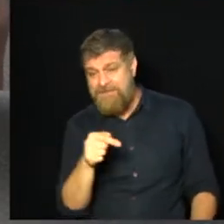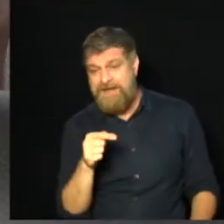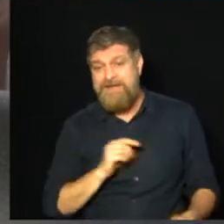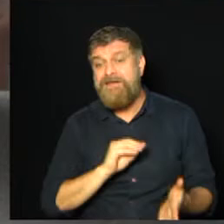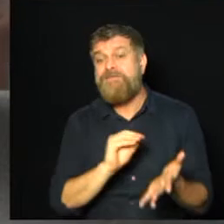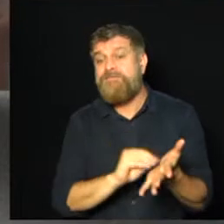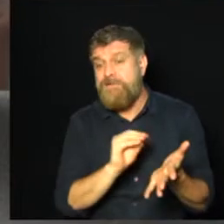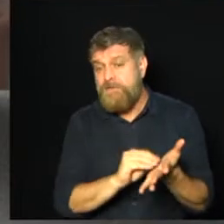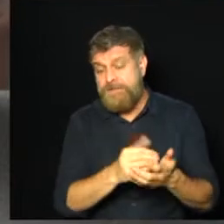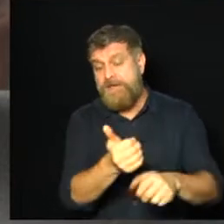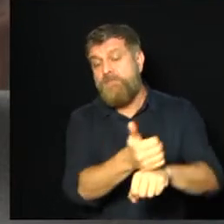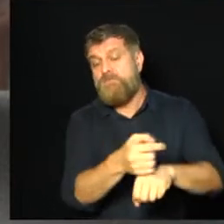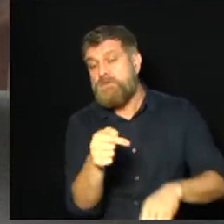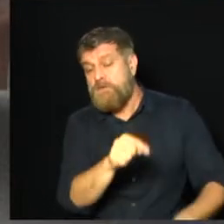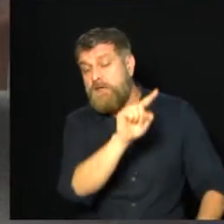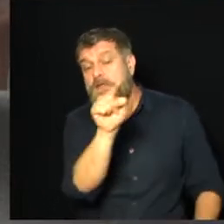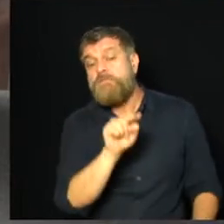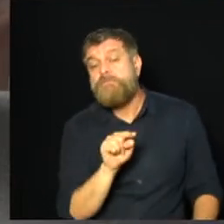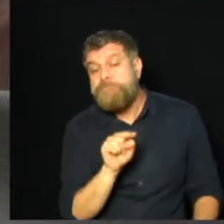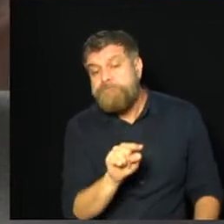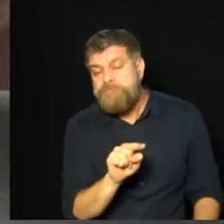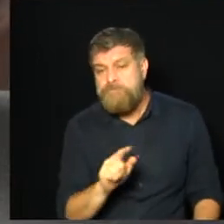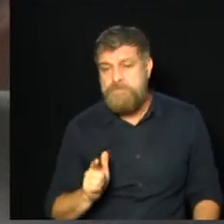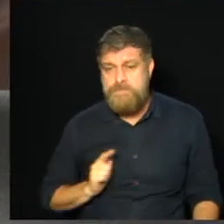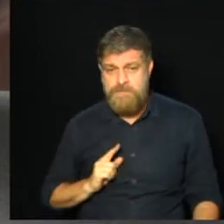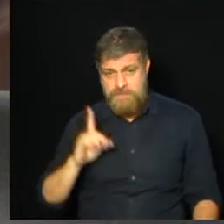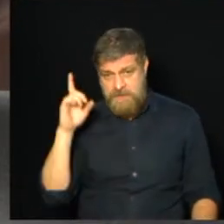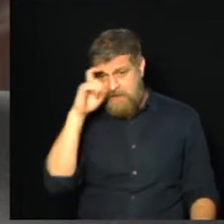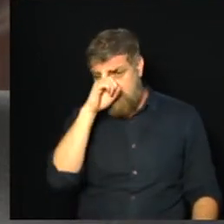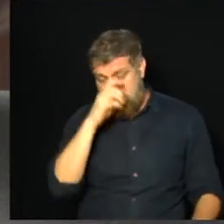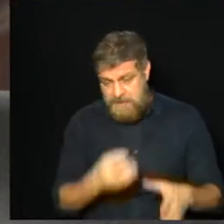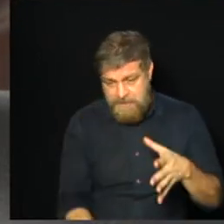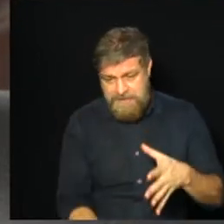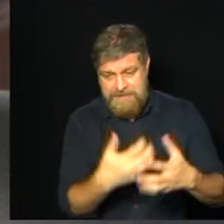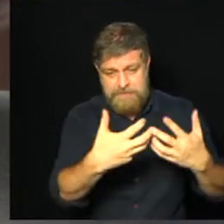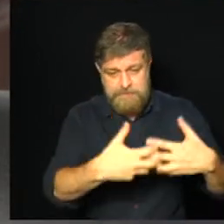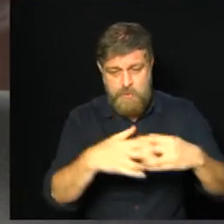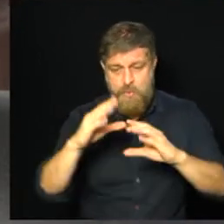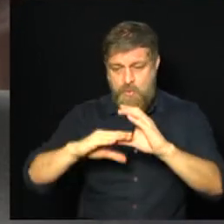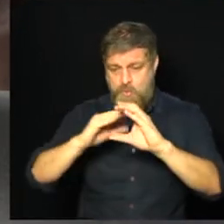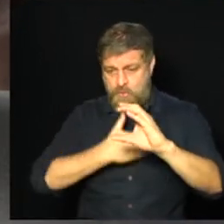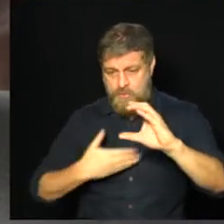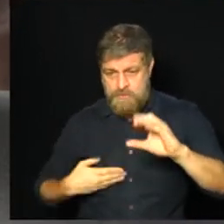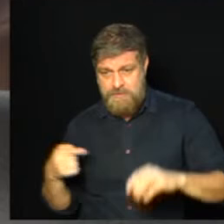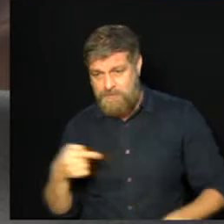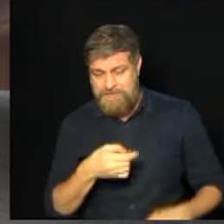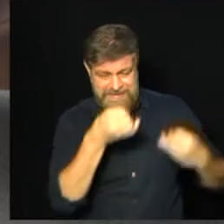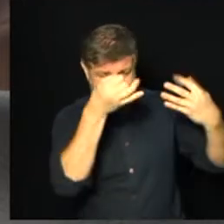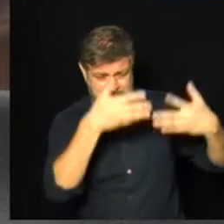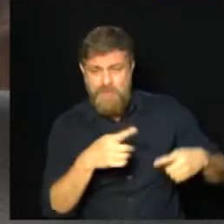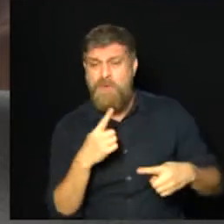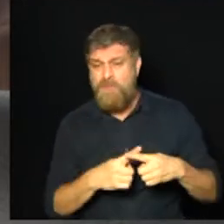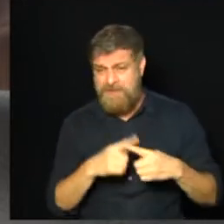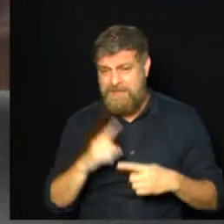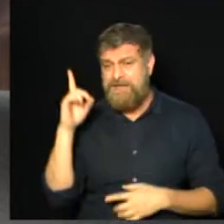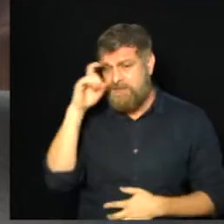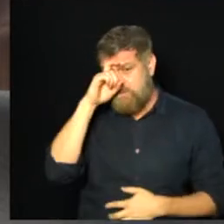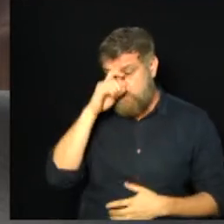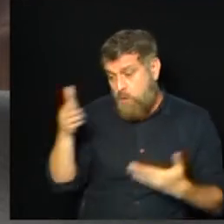né? Eu acho que a dificuldade para a implementação do concurso já foi dito.